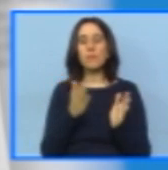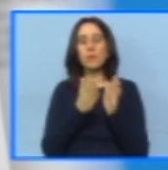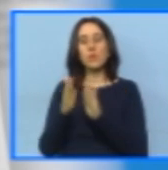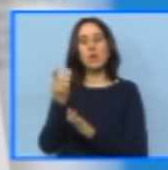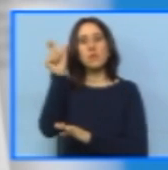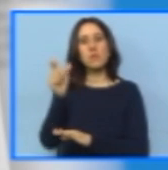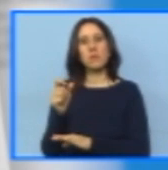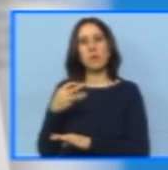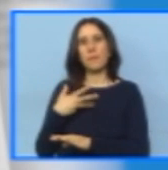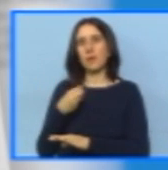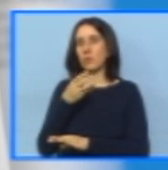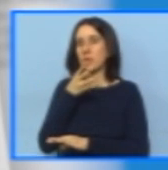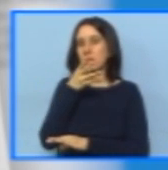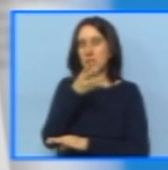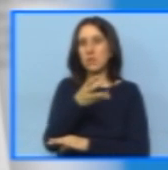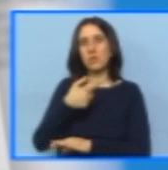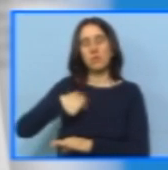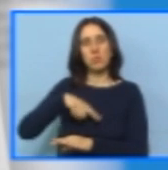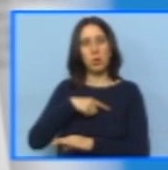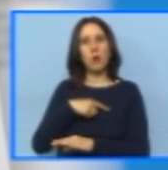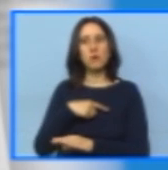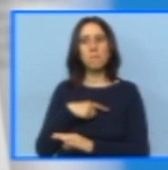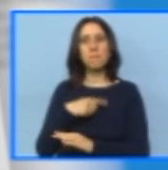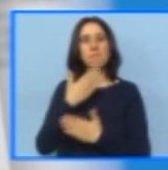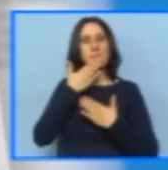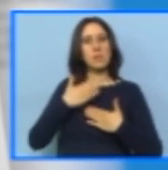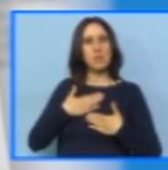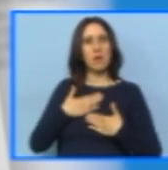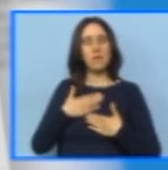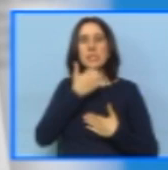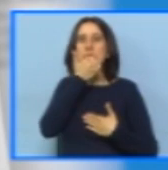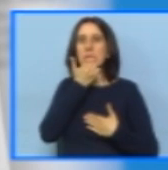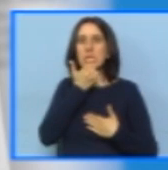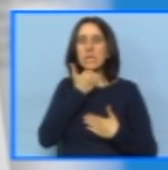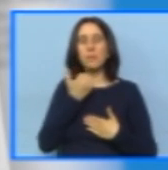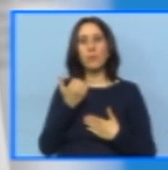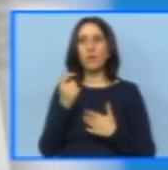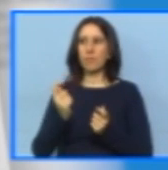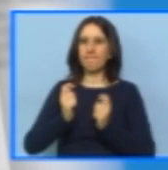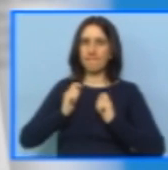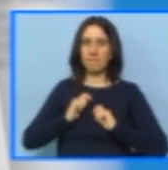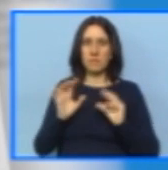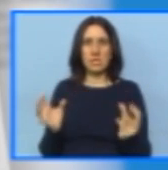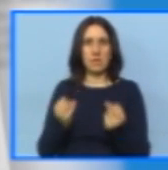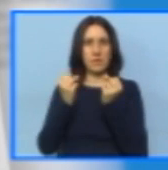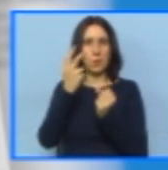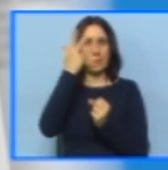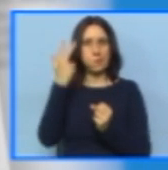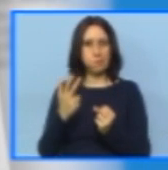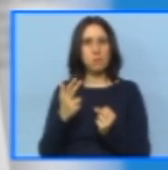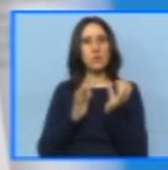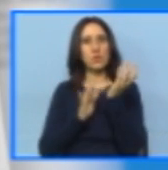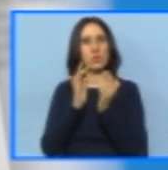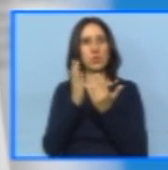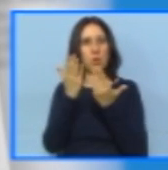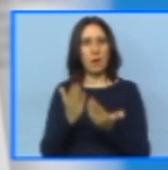somos privilegiados porque fomos beneficiados, destinatários da plenitude da salvação manifestada em Jesus